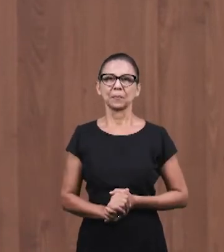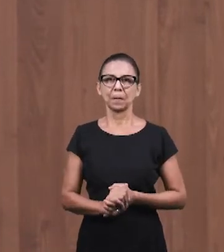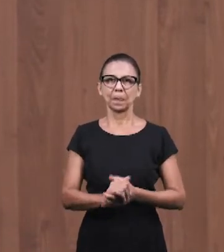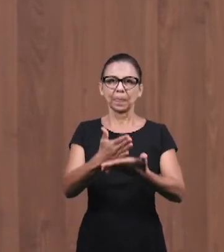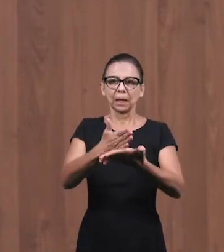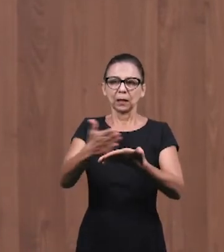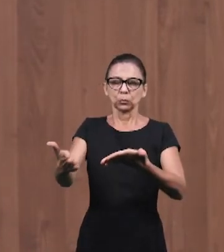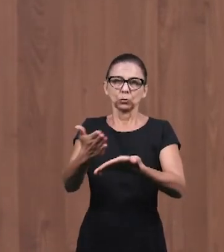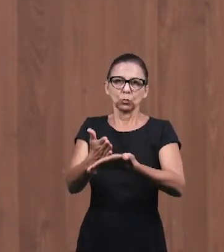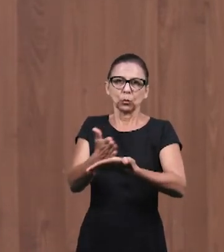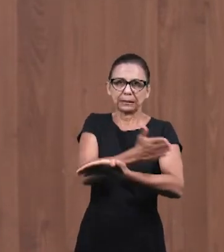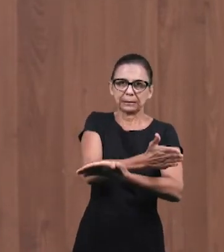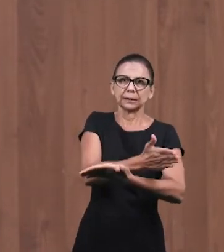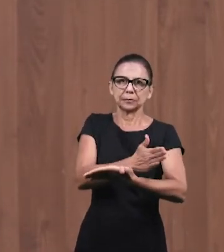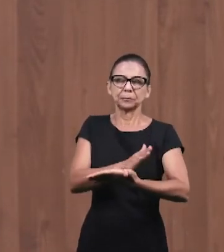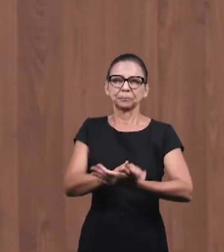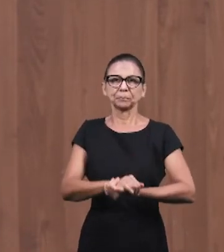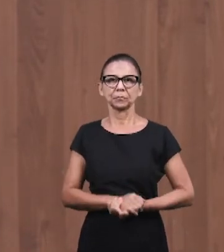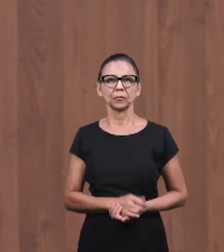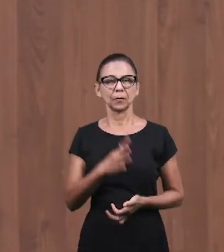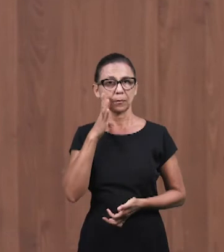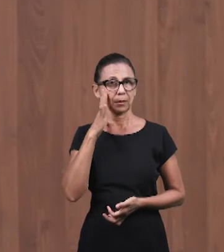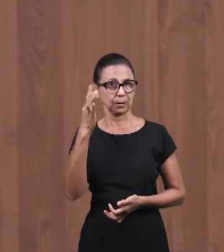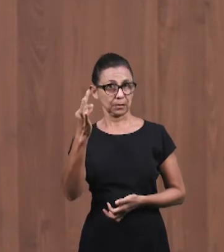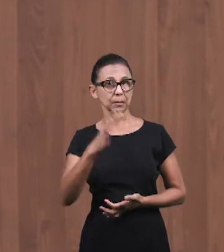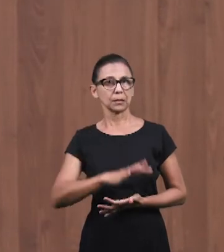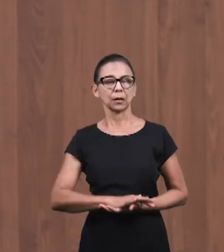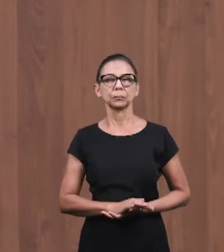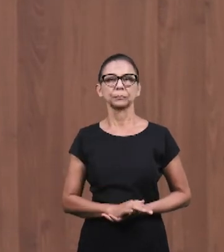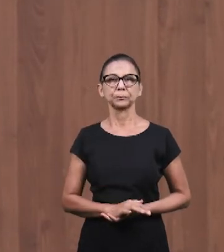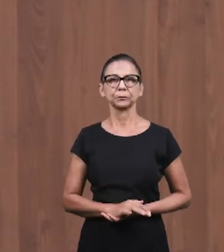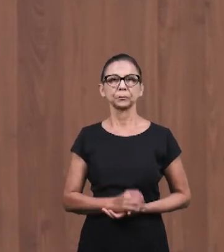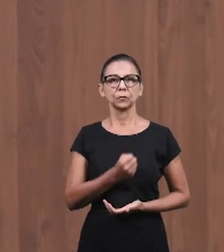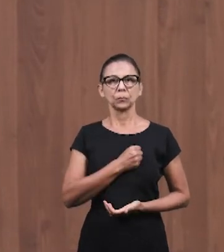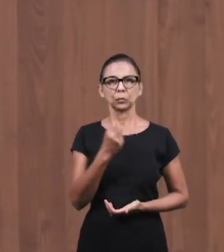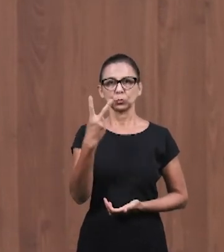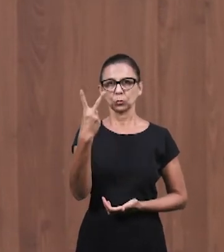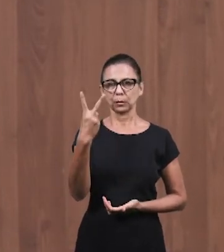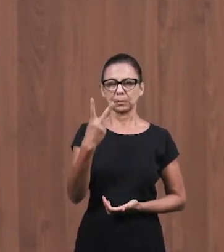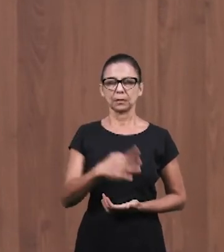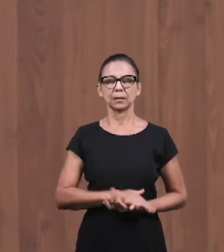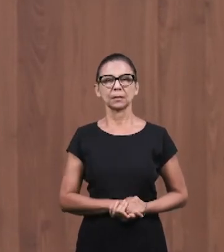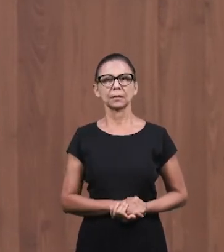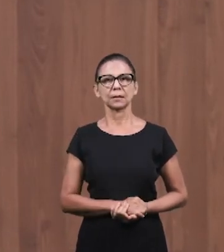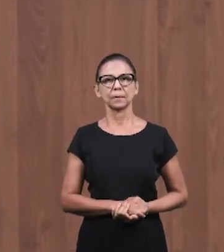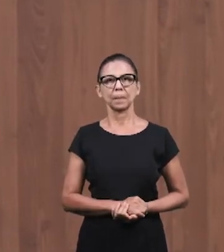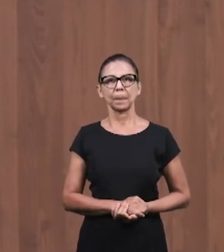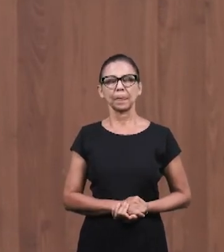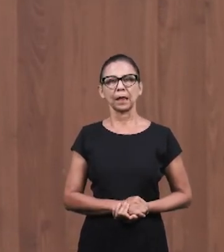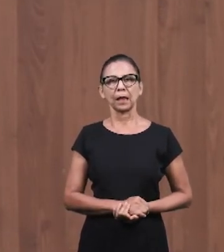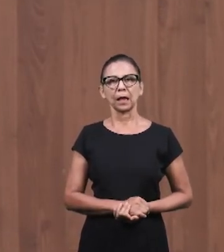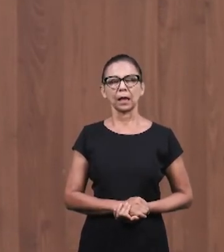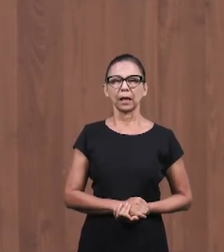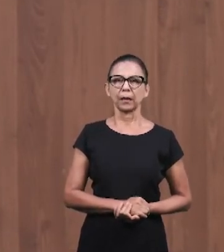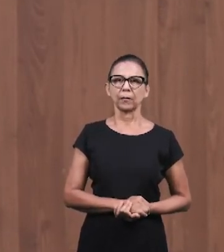em duas partes. Eu quero chamar a atenção aqui para a nossa segunda pergunta, a pergunta 2. Vamos responder a primeira